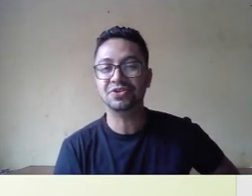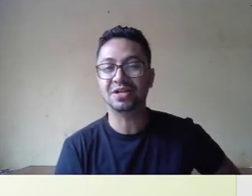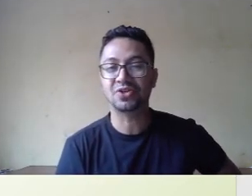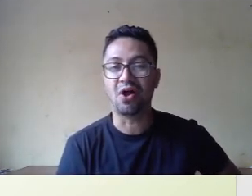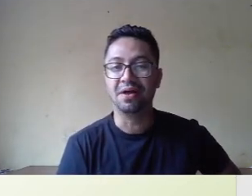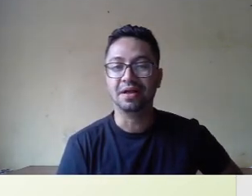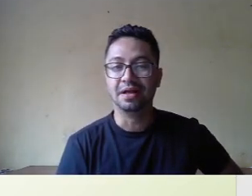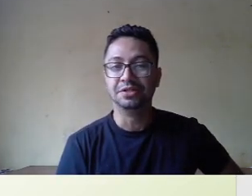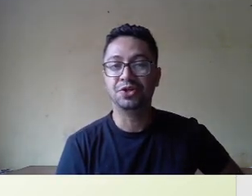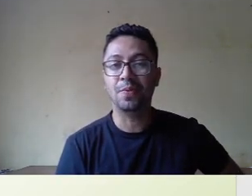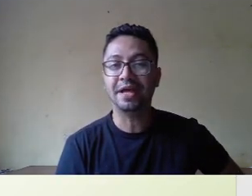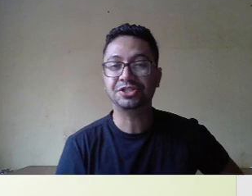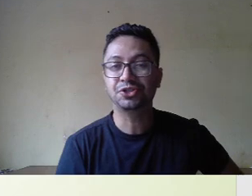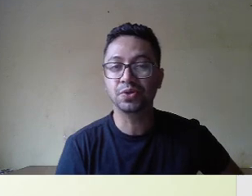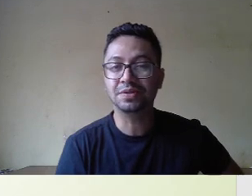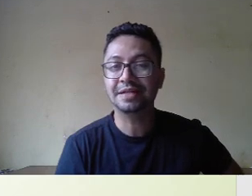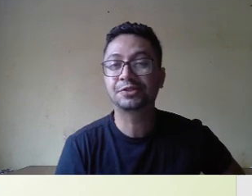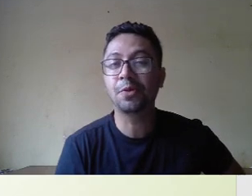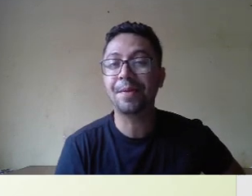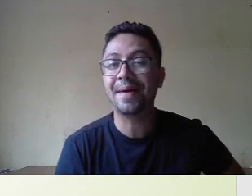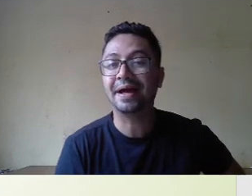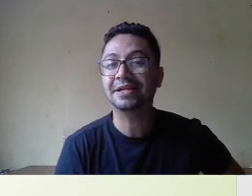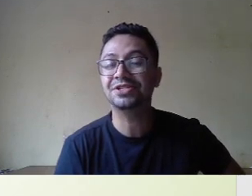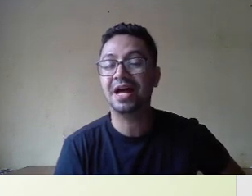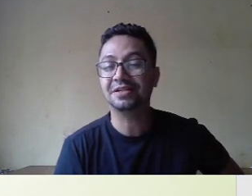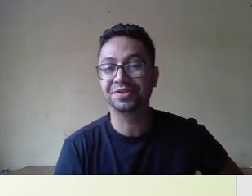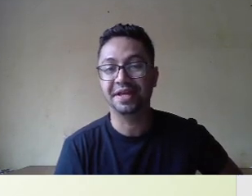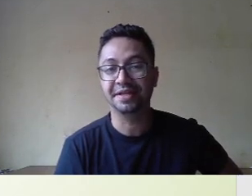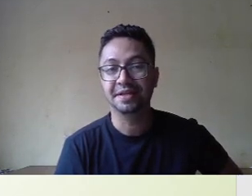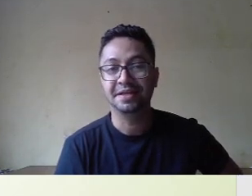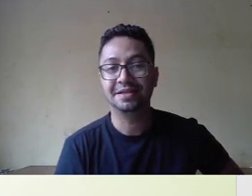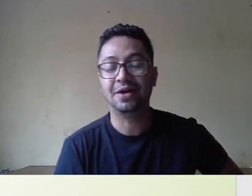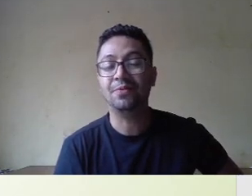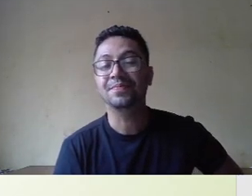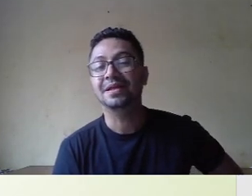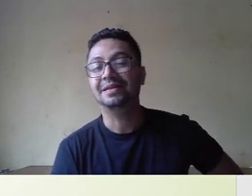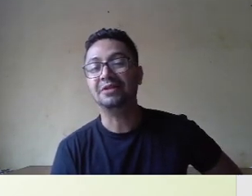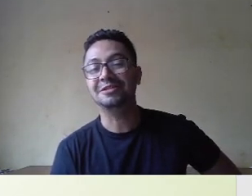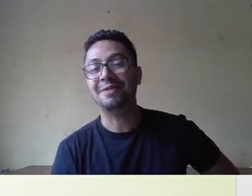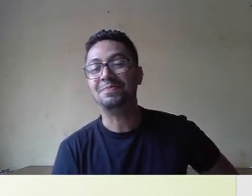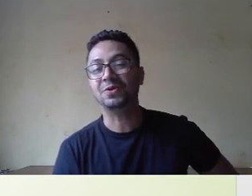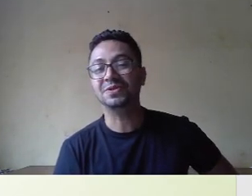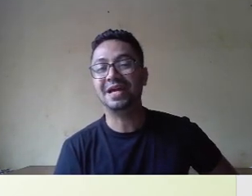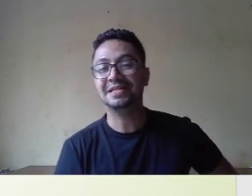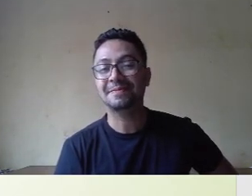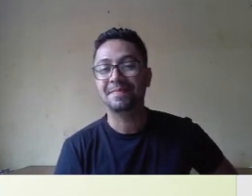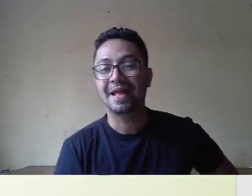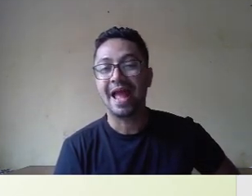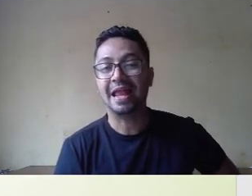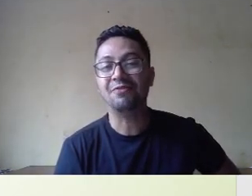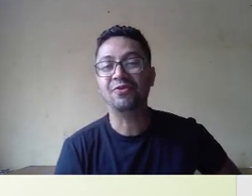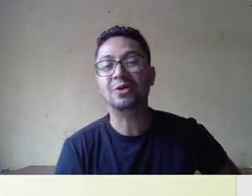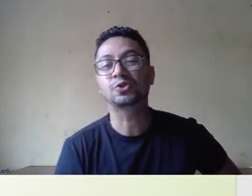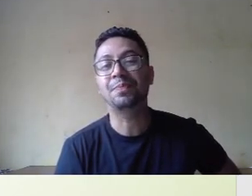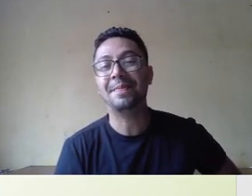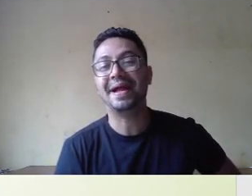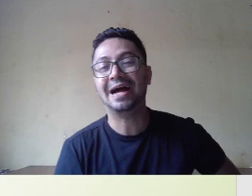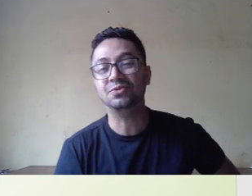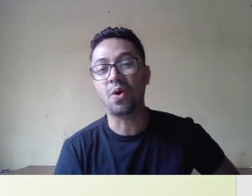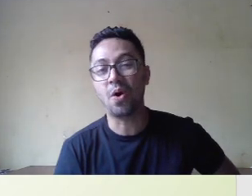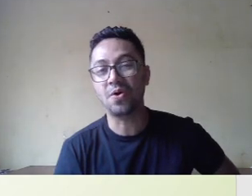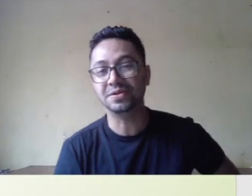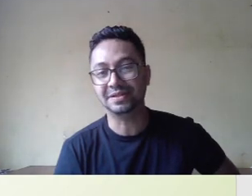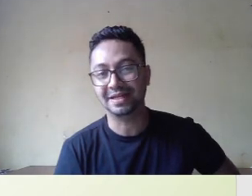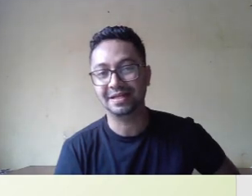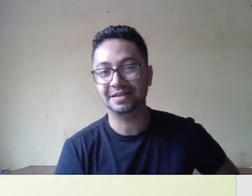aqui, gente, olha só. She went to the supermarket yesterday. Então, traduzindo para o português, ela foi ao